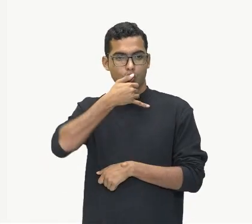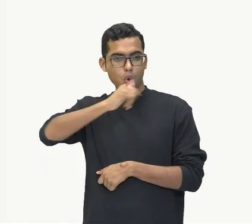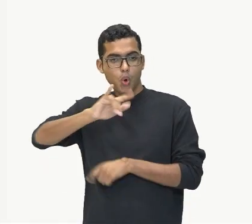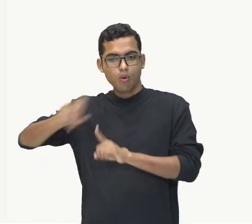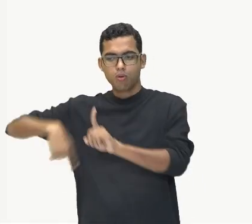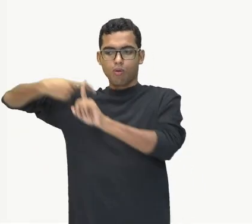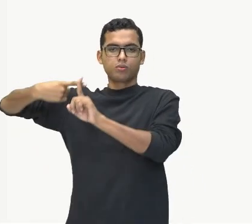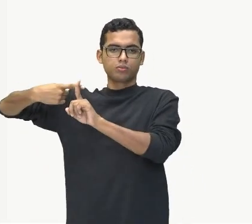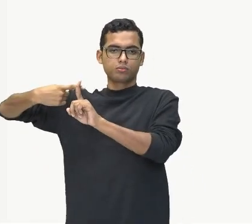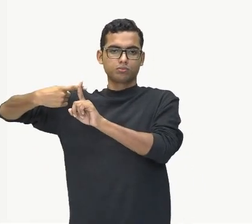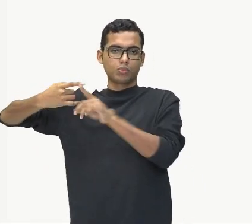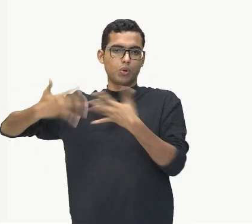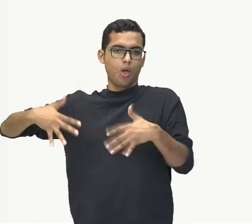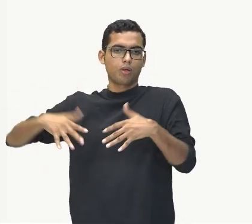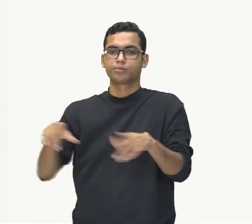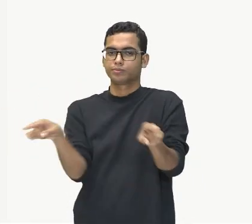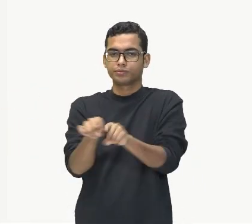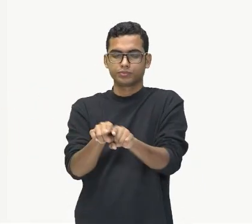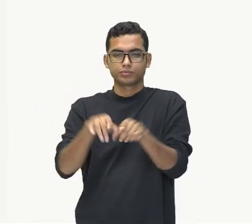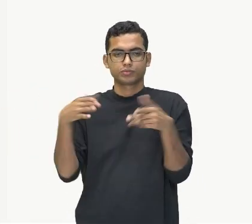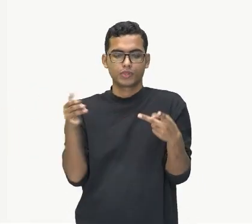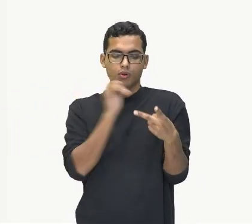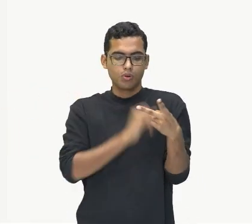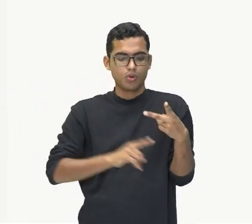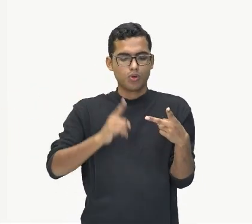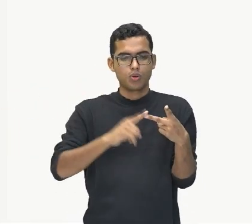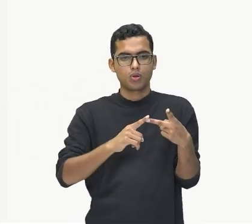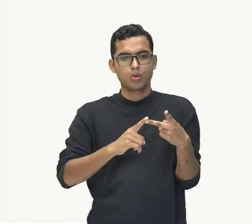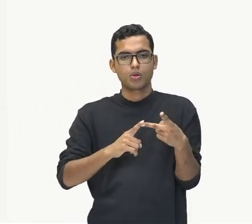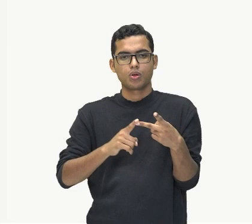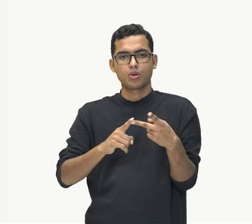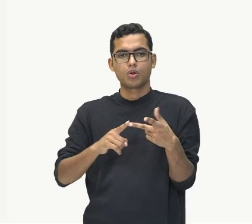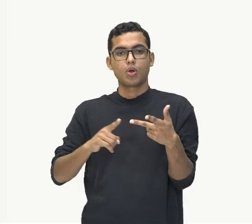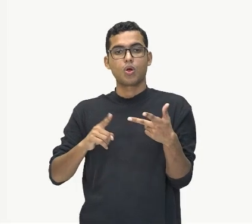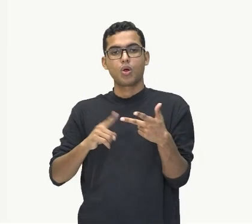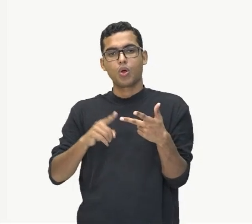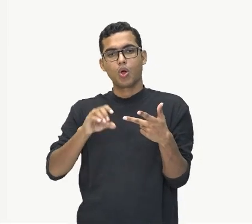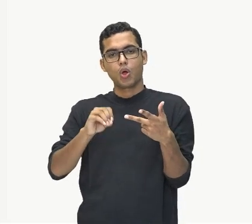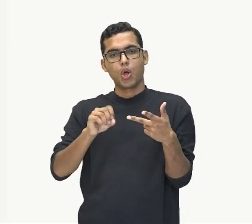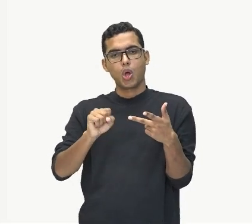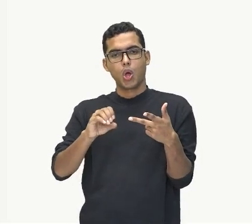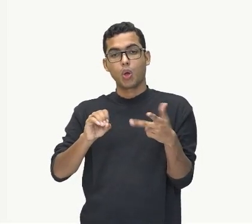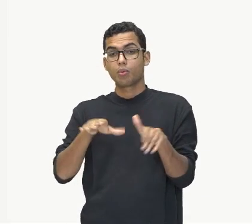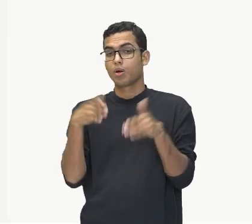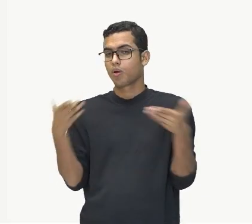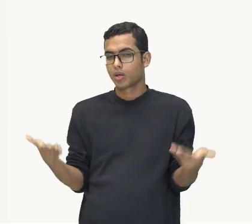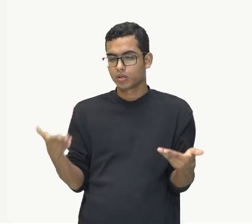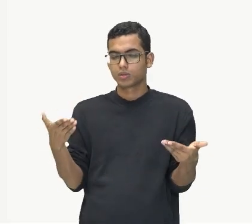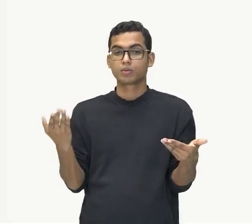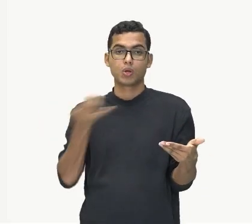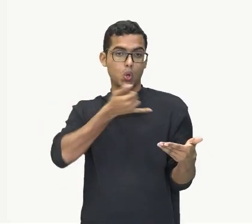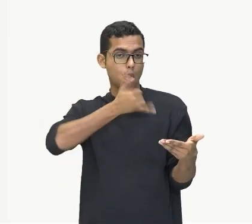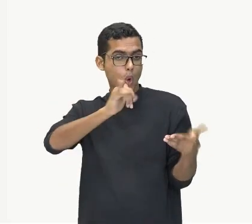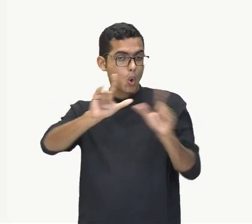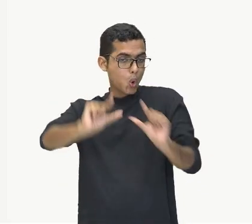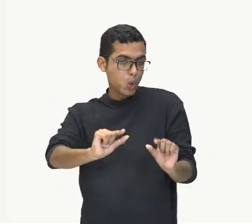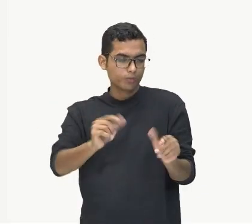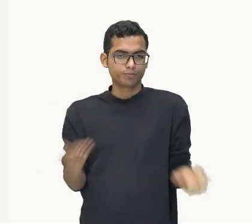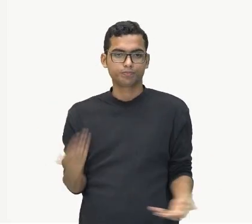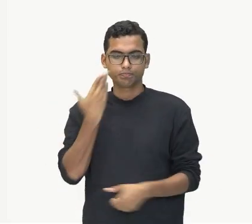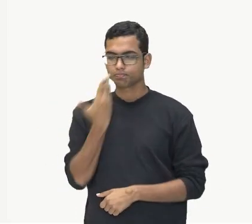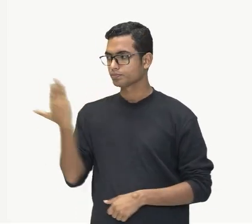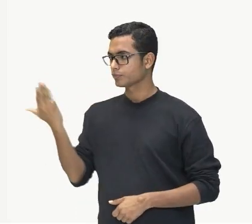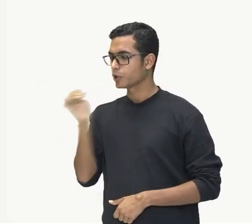é o sufixo oso para a carga menor. Então, observem aqui comigo, né? Ó,